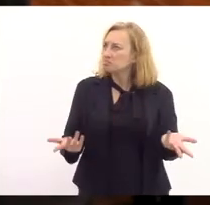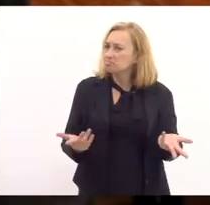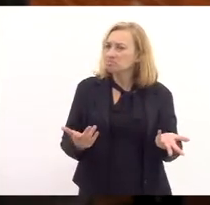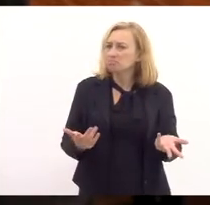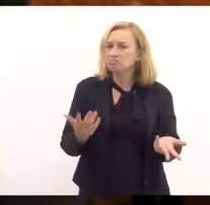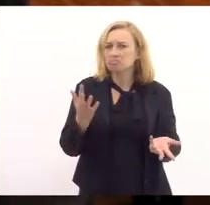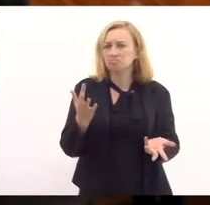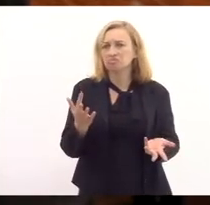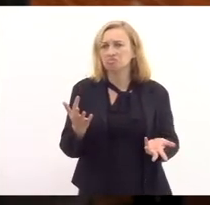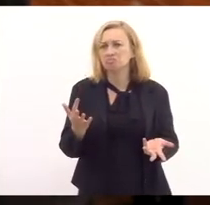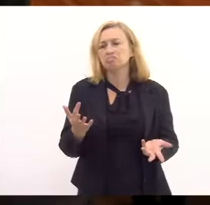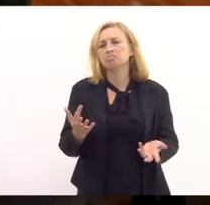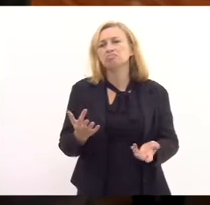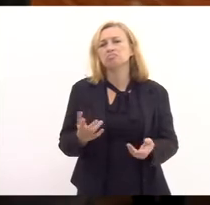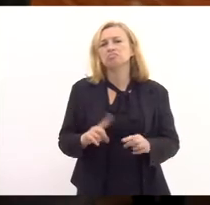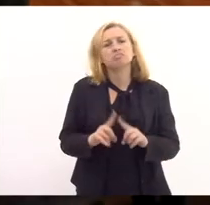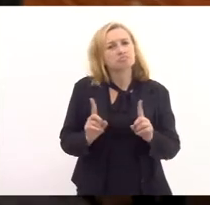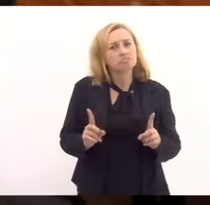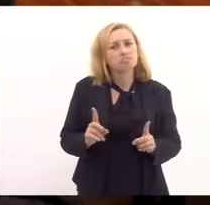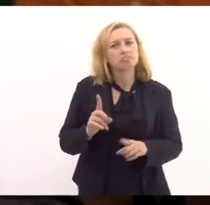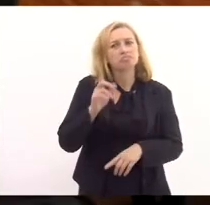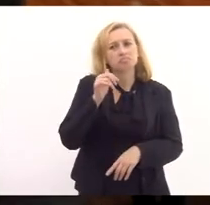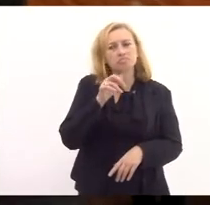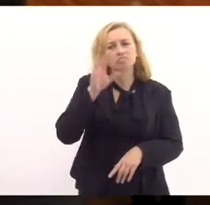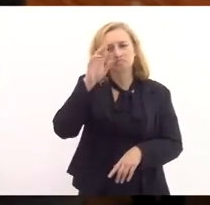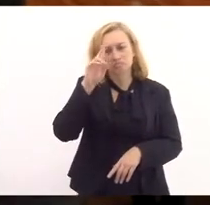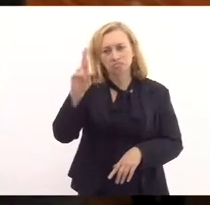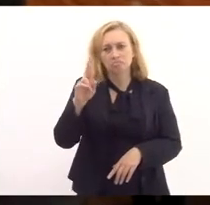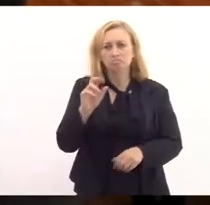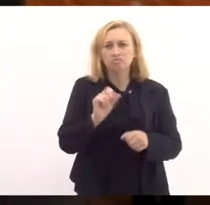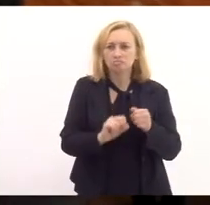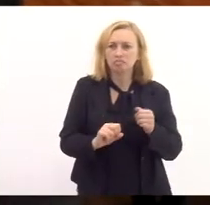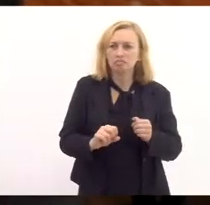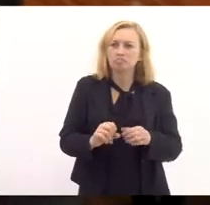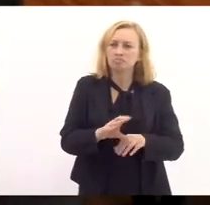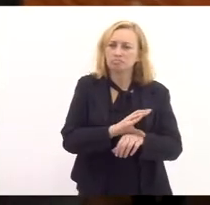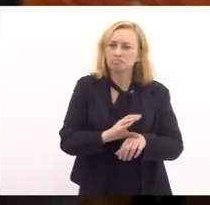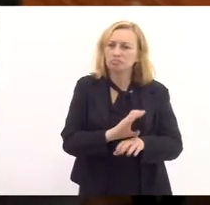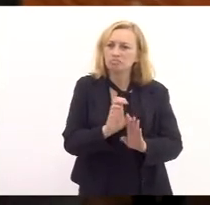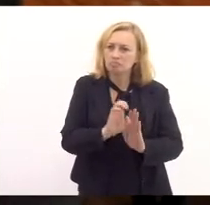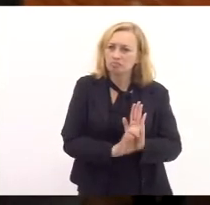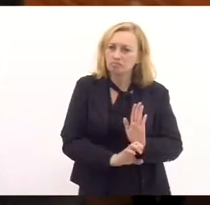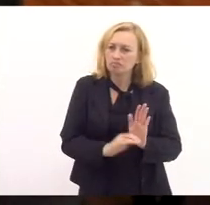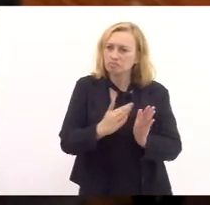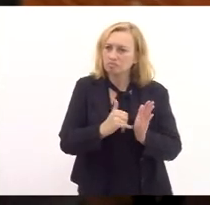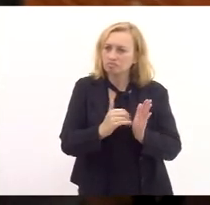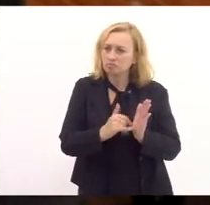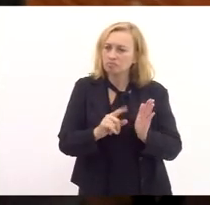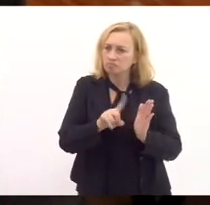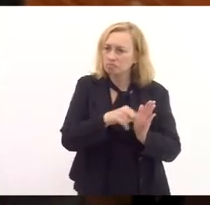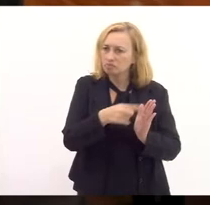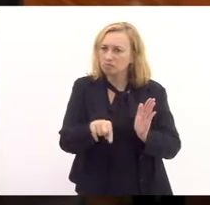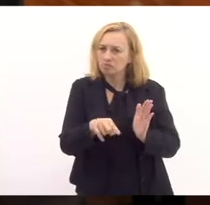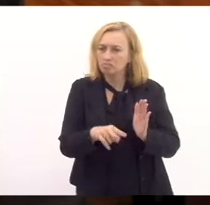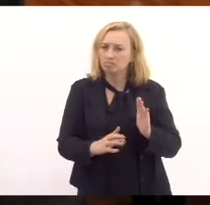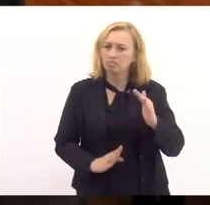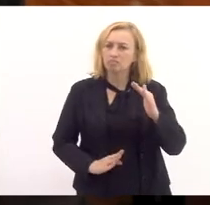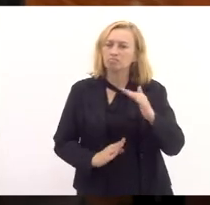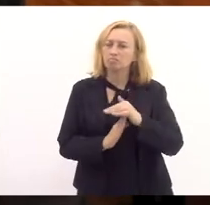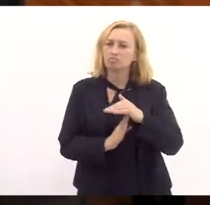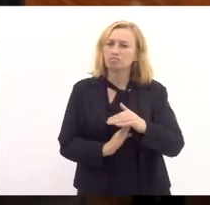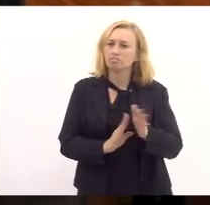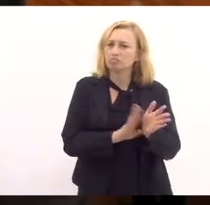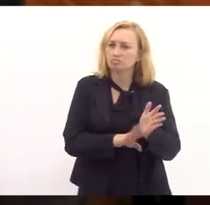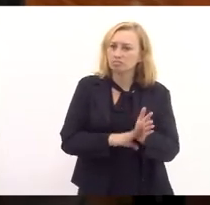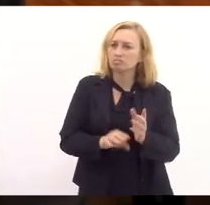que se materializou, mas Vossa Excelência fez uma emenda constitucional excluindo as agências reguladoras daquele limite das despesas